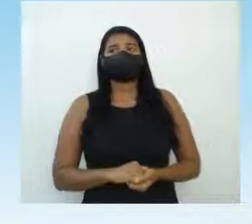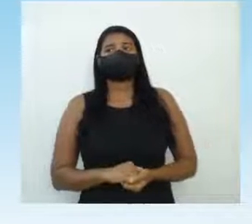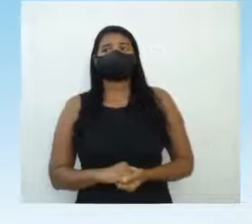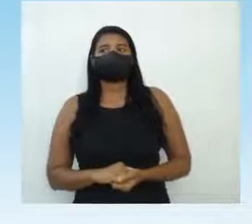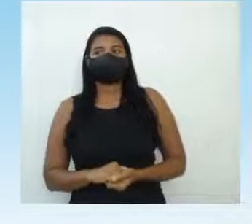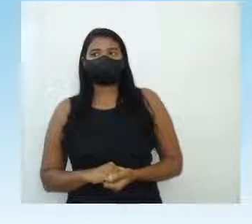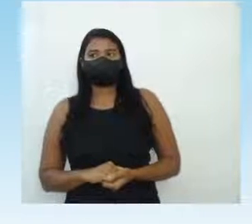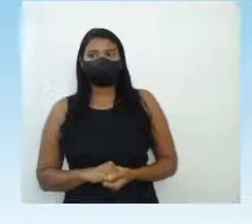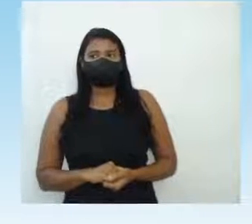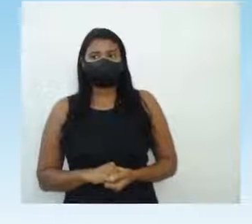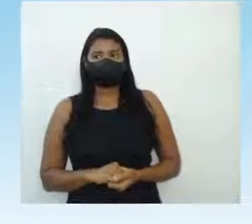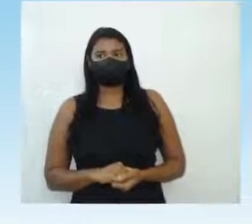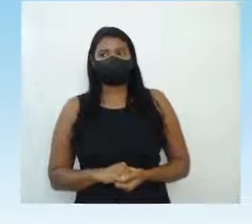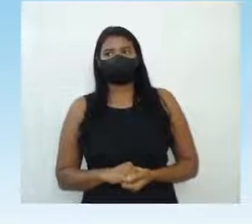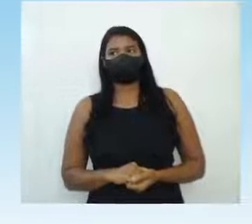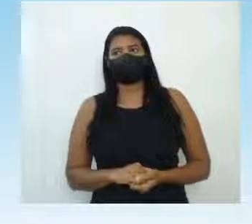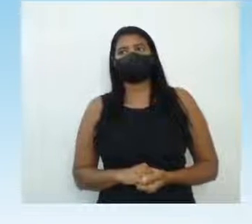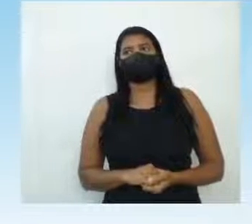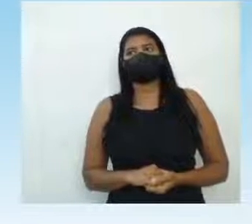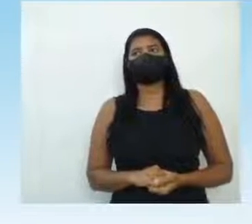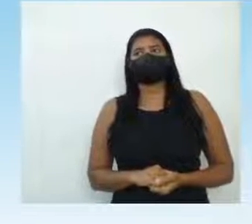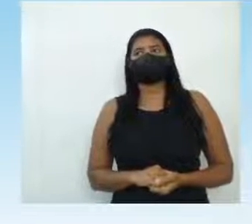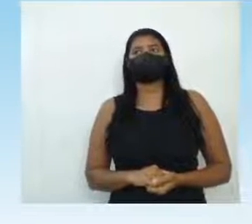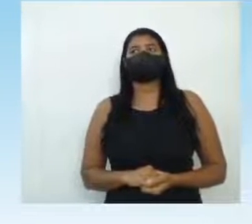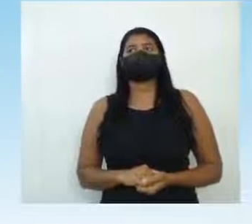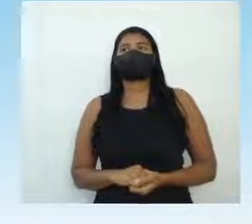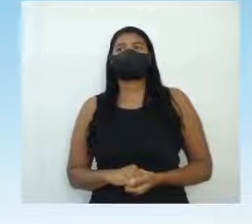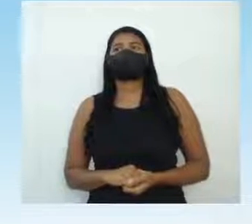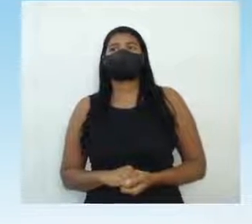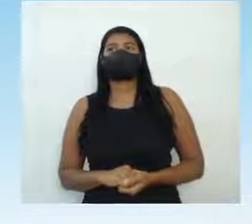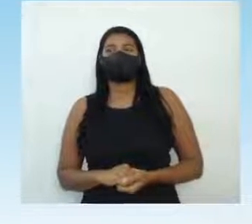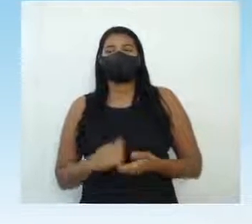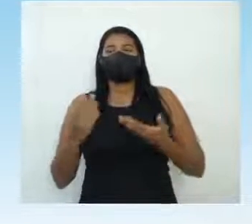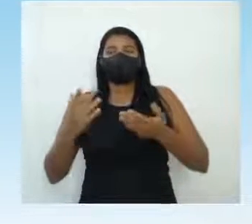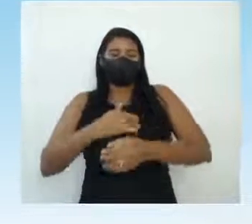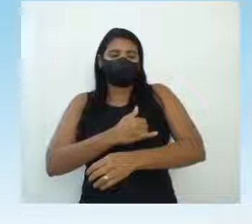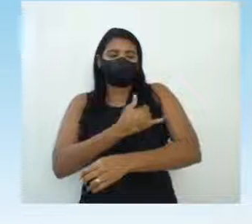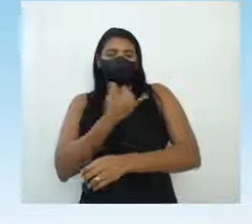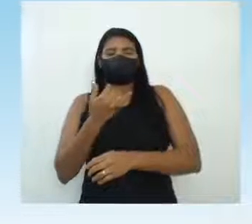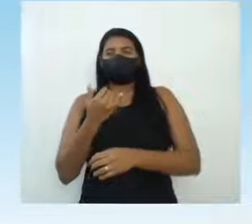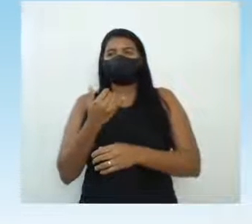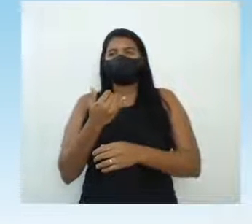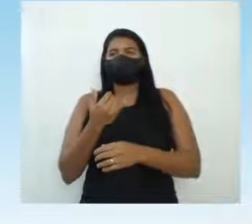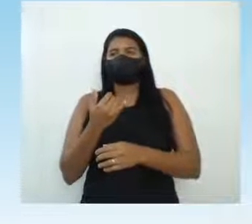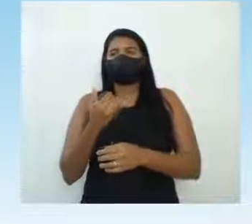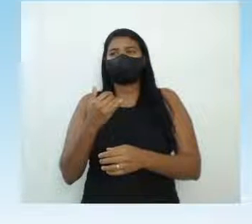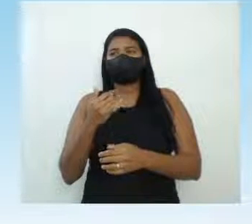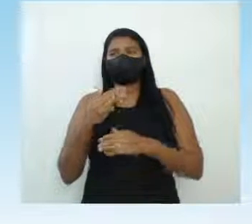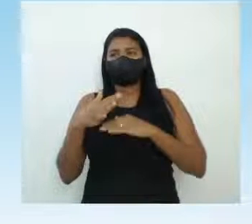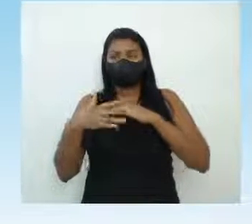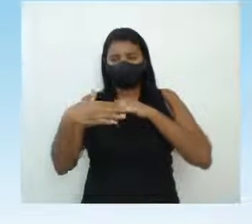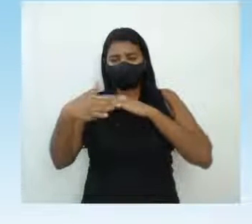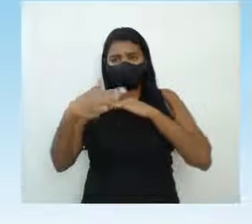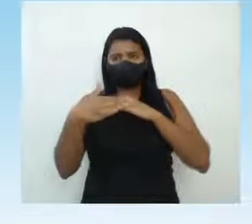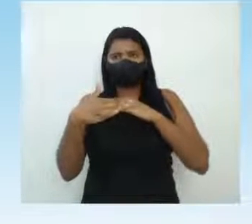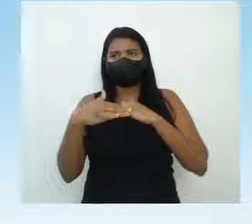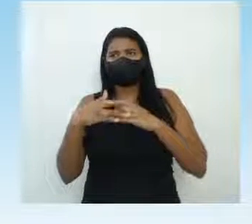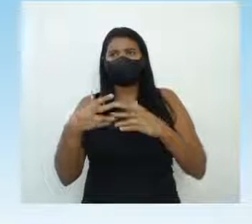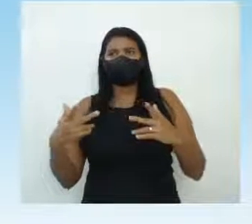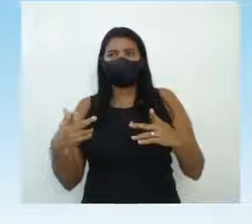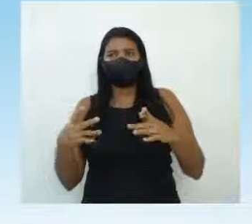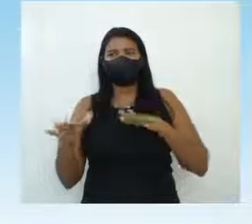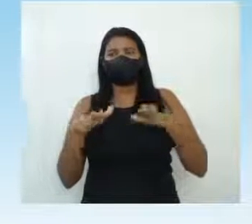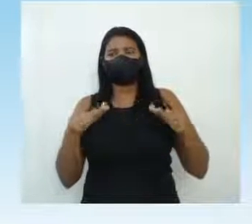aqui é o fluxo, tá? Porque deve haver essa extensão muscular para poder dar continuidade a outro movimento